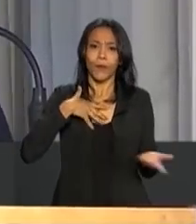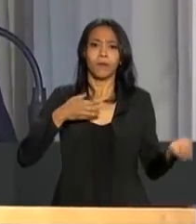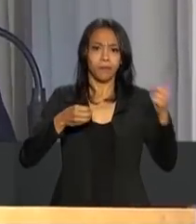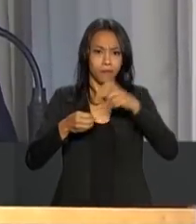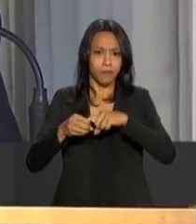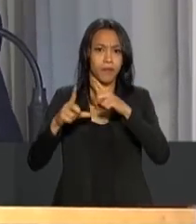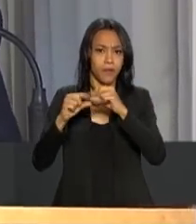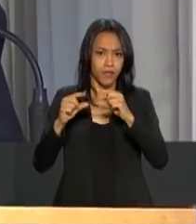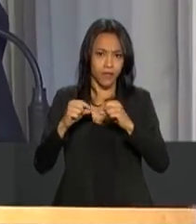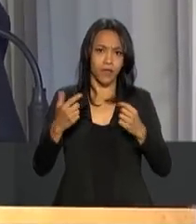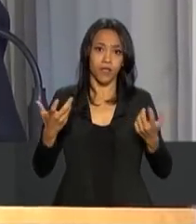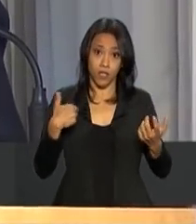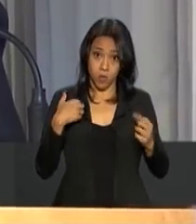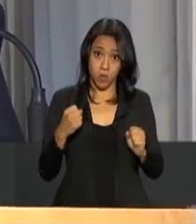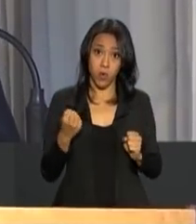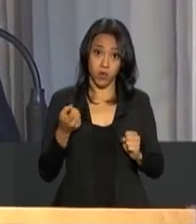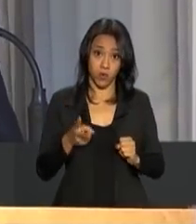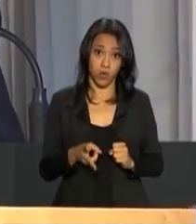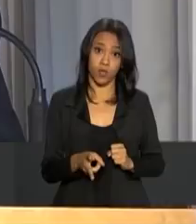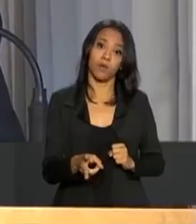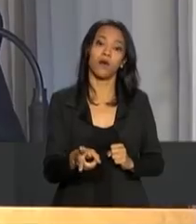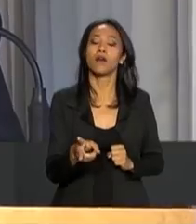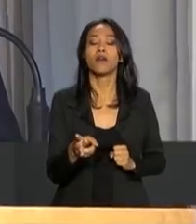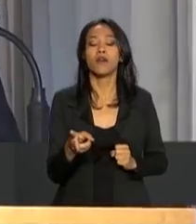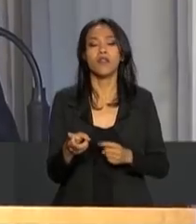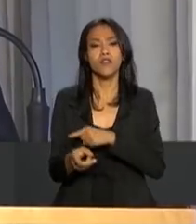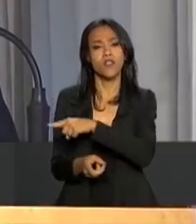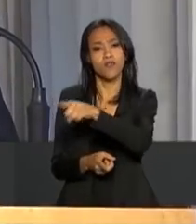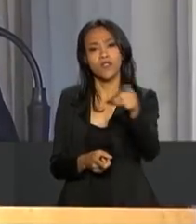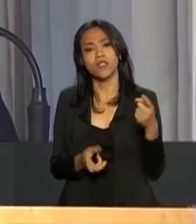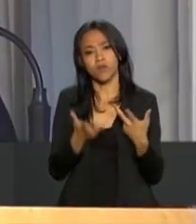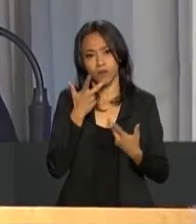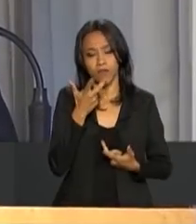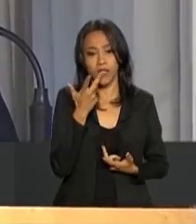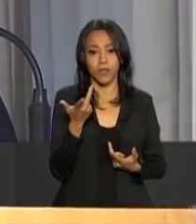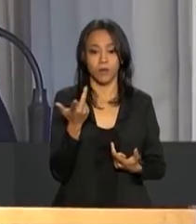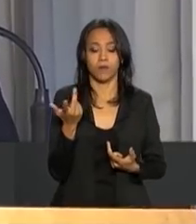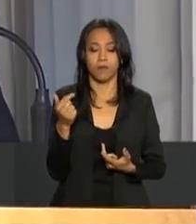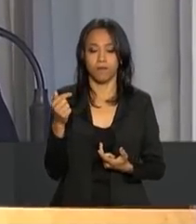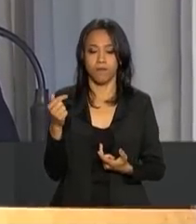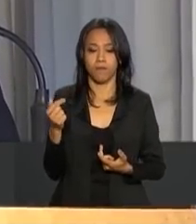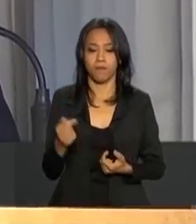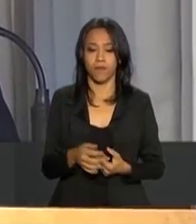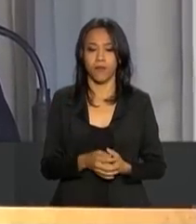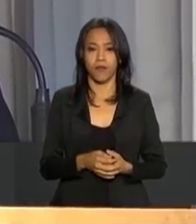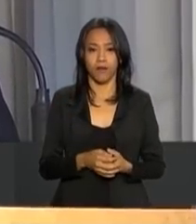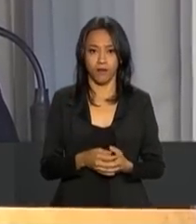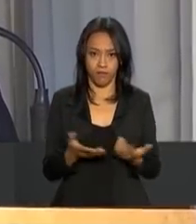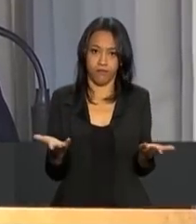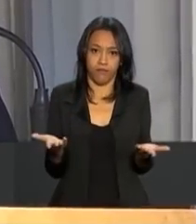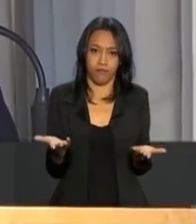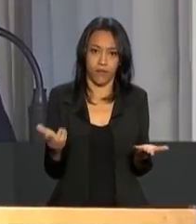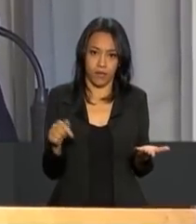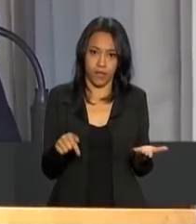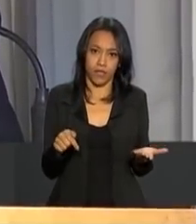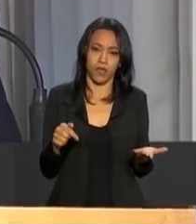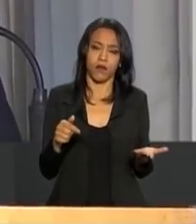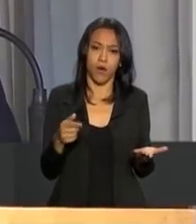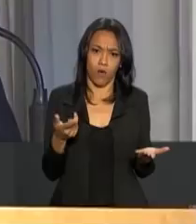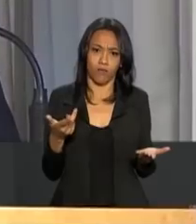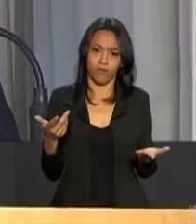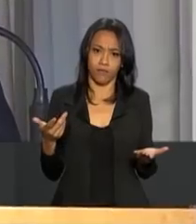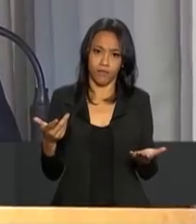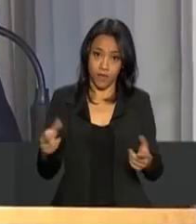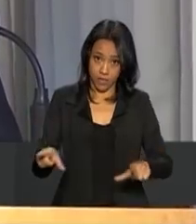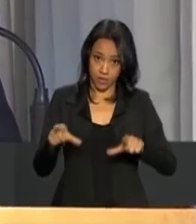eu posso prosseguir. Na verdade, a mensagem que os senhores dão, este quadro que oferecem, é dizer, olha, prossiga,